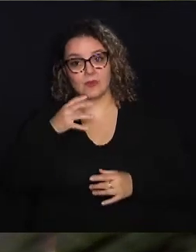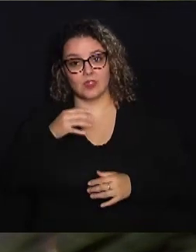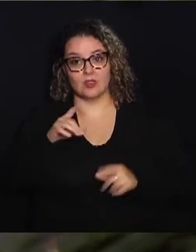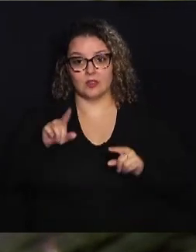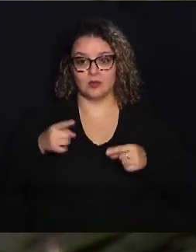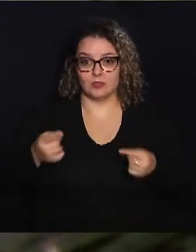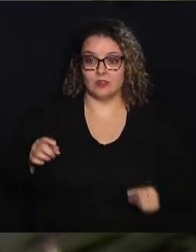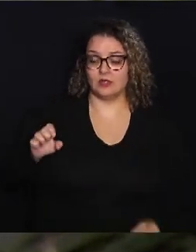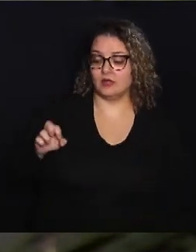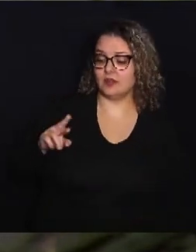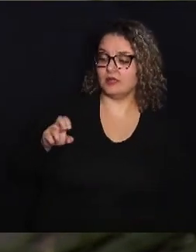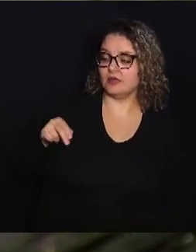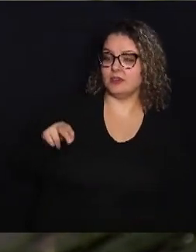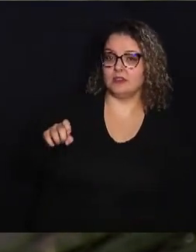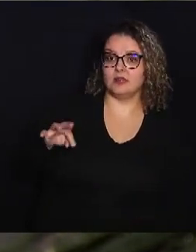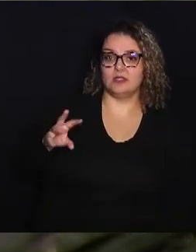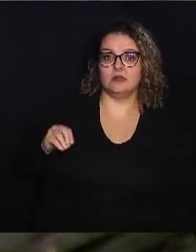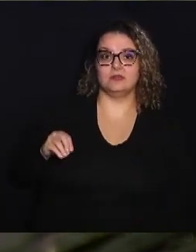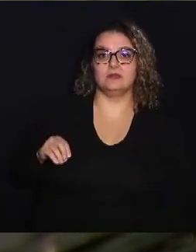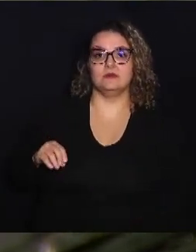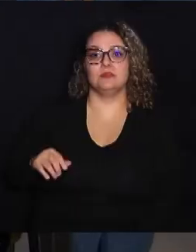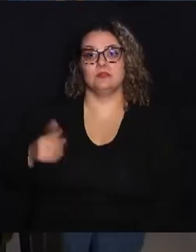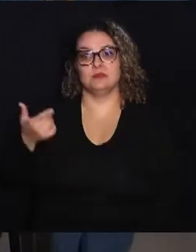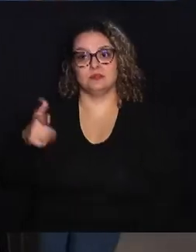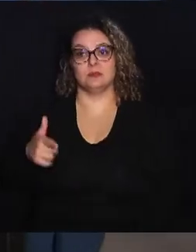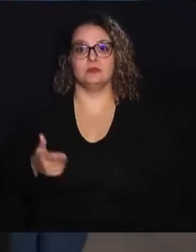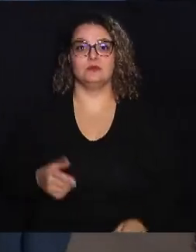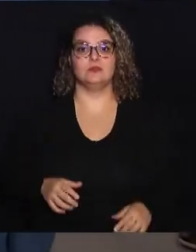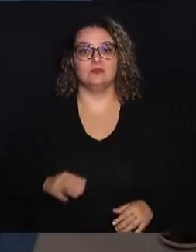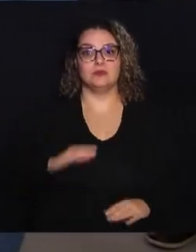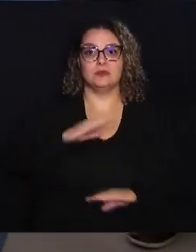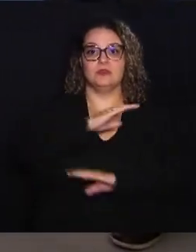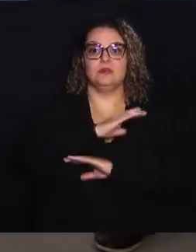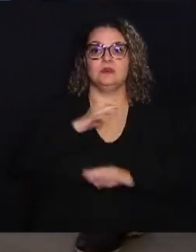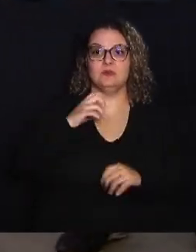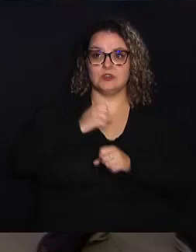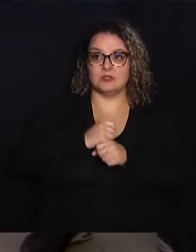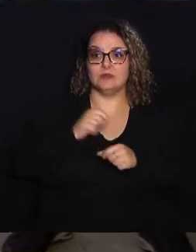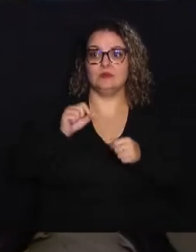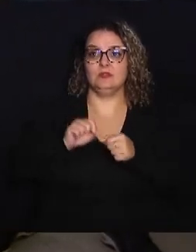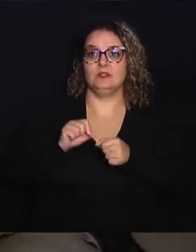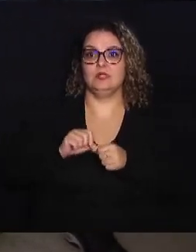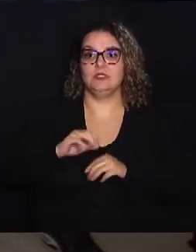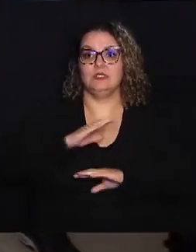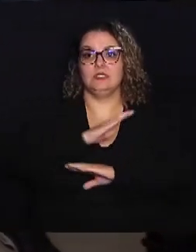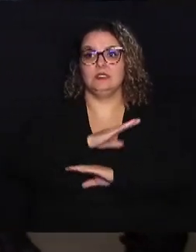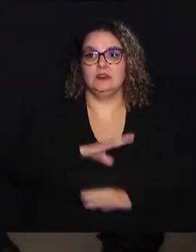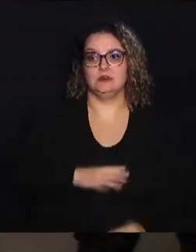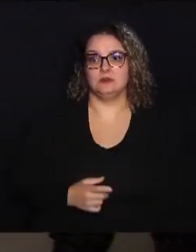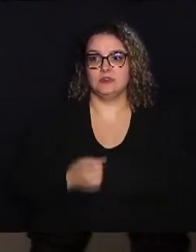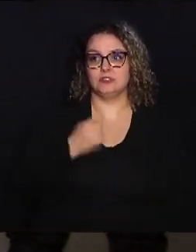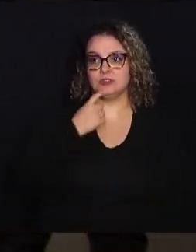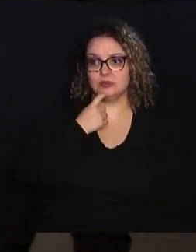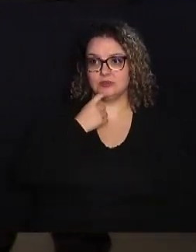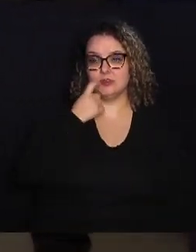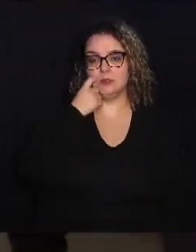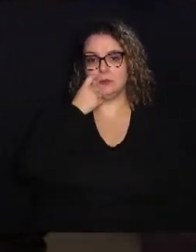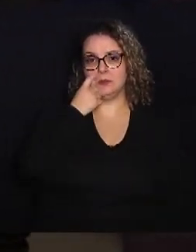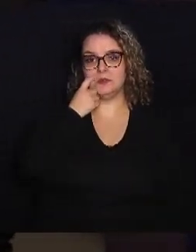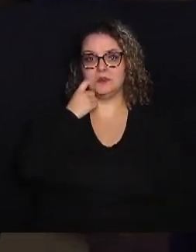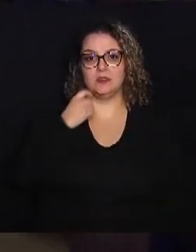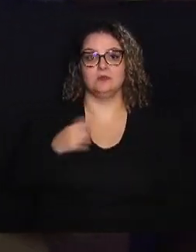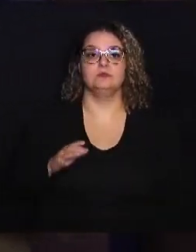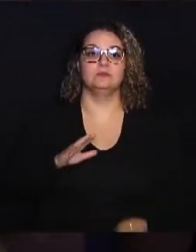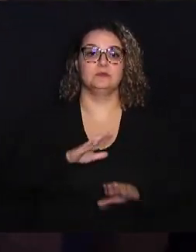Ao som do sax do maestro Ernesto Fabiano, mais uma edição do Câmara Integrada foi realizada na Câmara Municipal